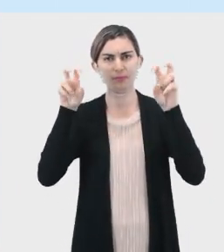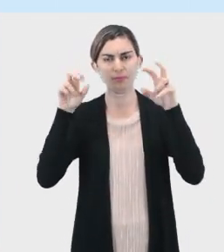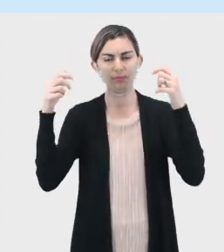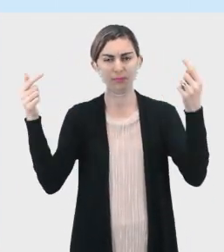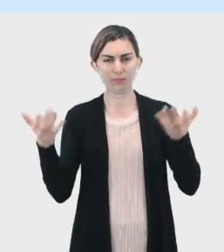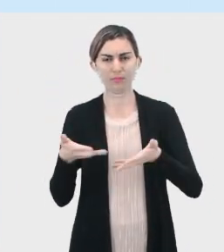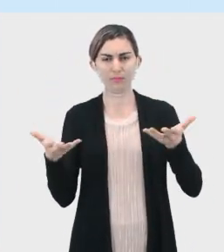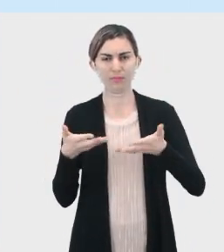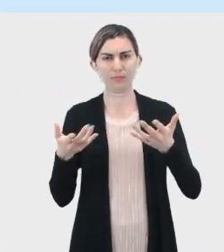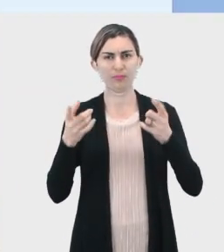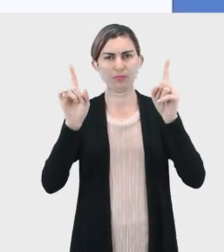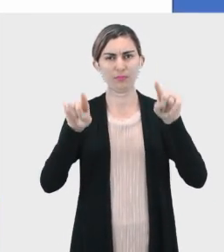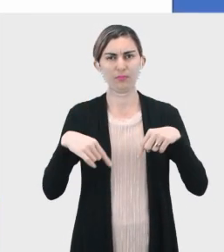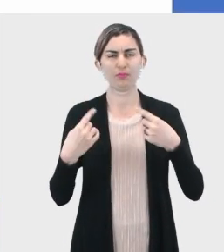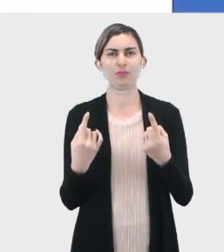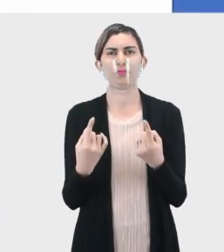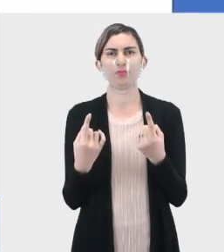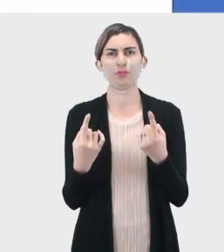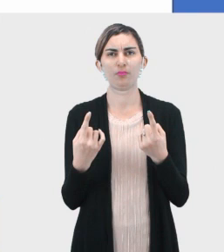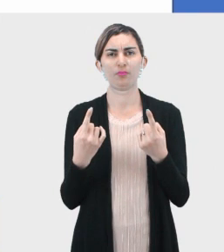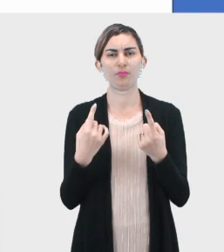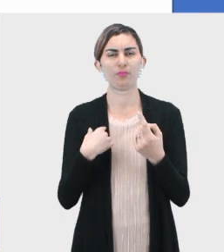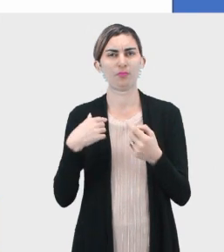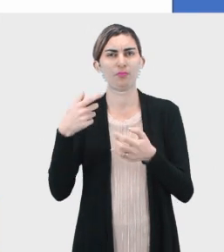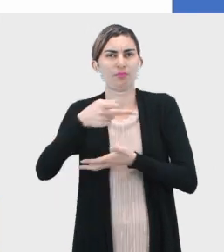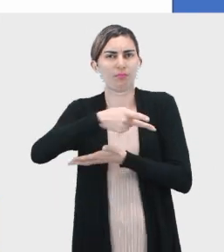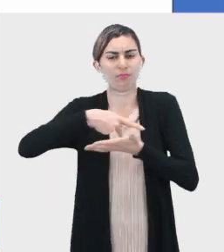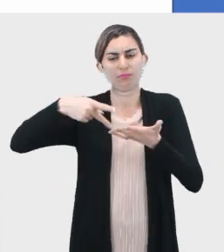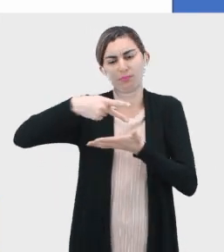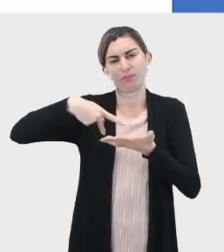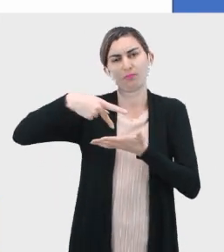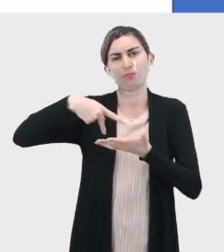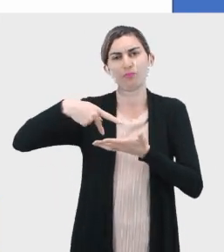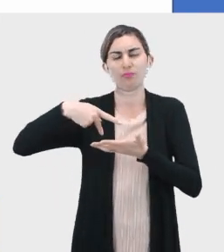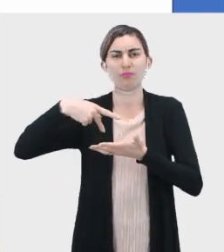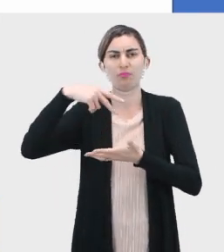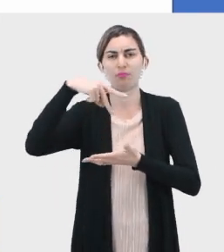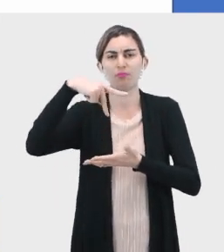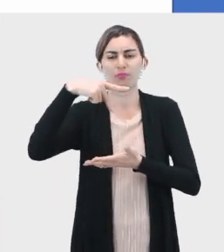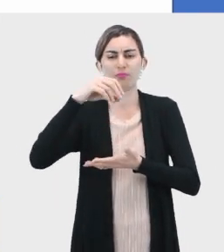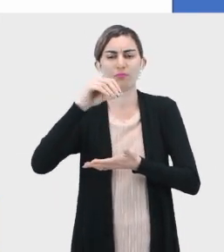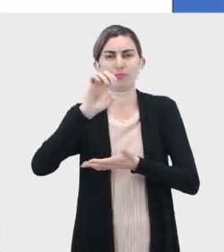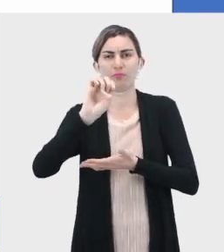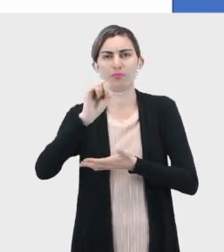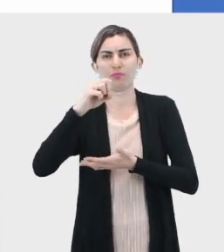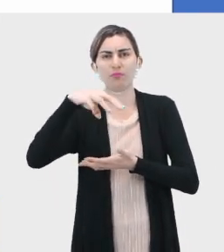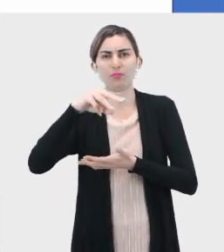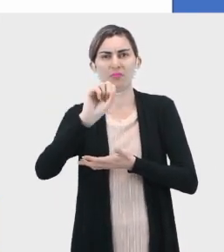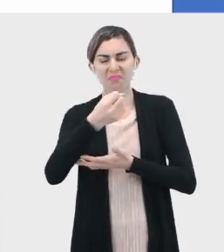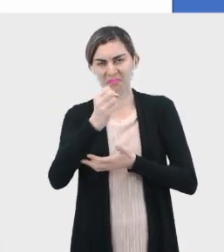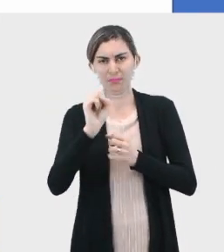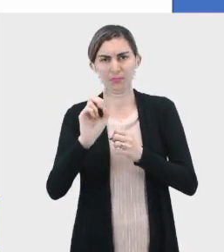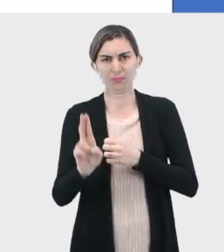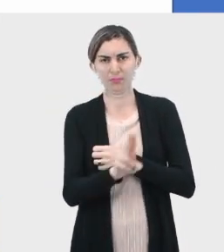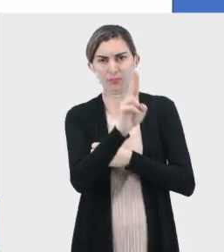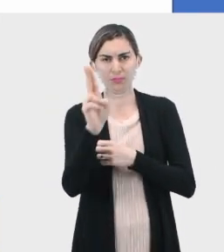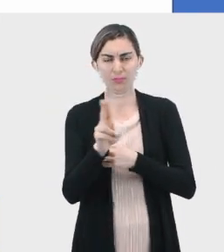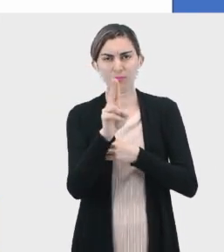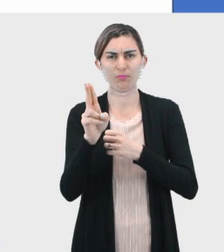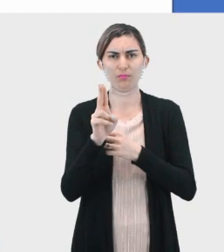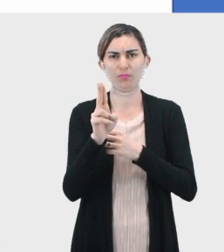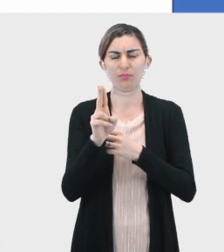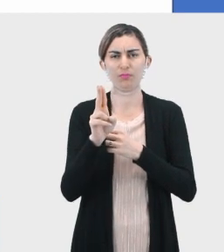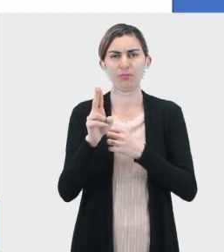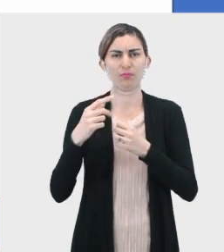nosso conteúdo de hoje vai ser poems ou poemas. A gente pode utilizar